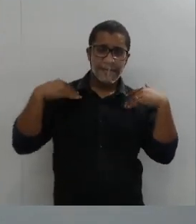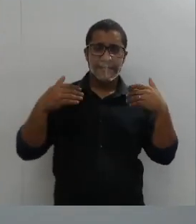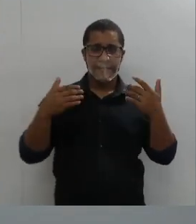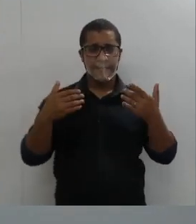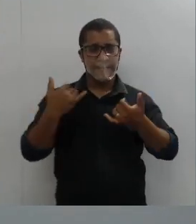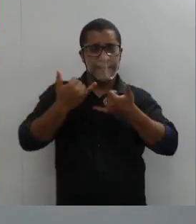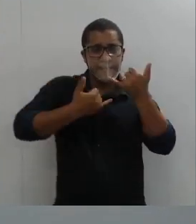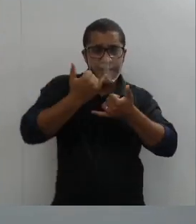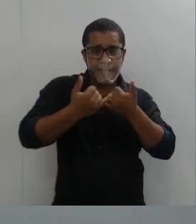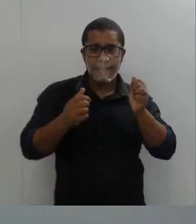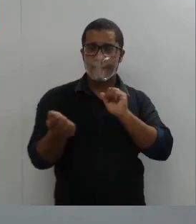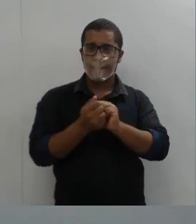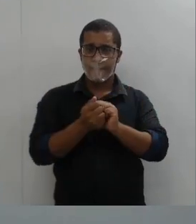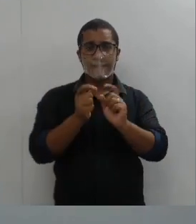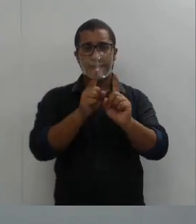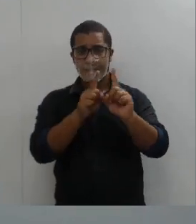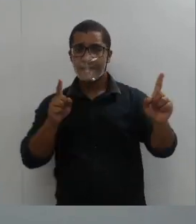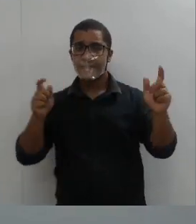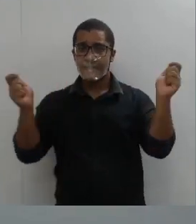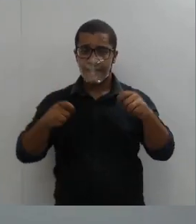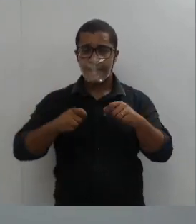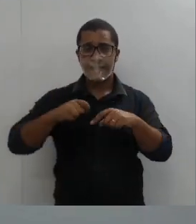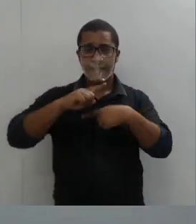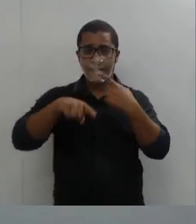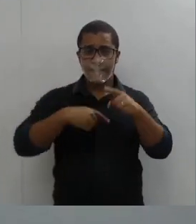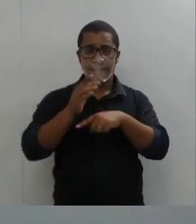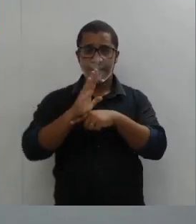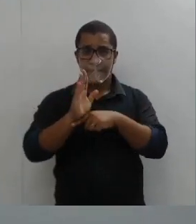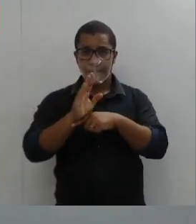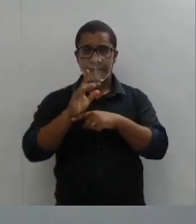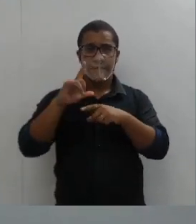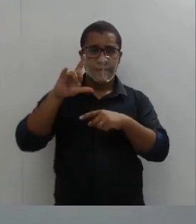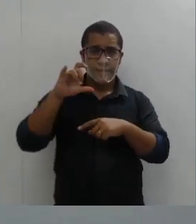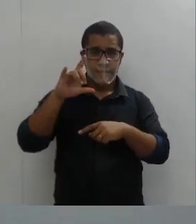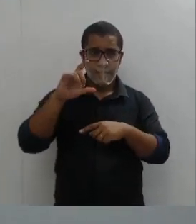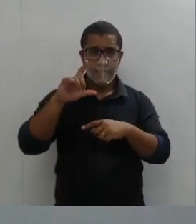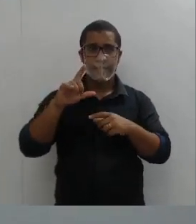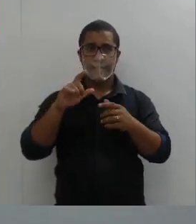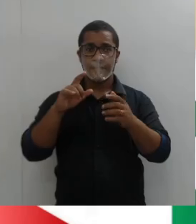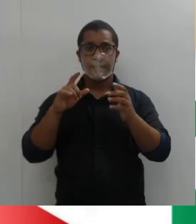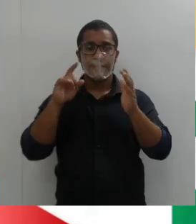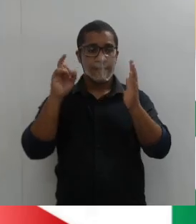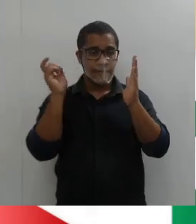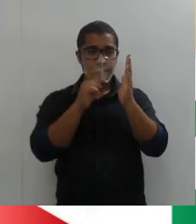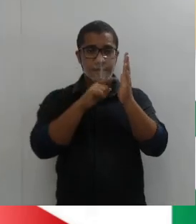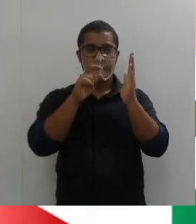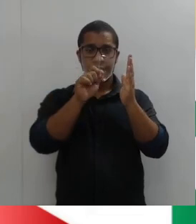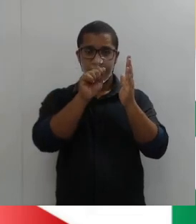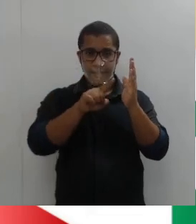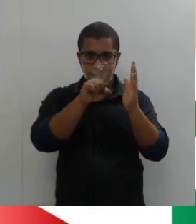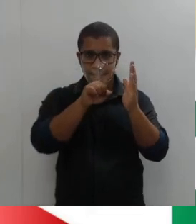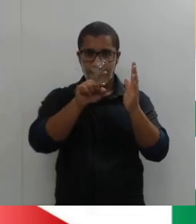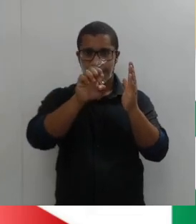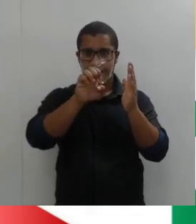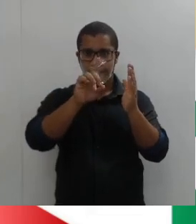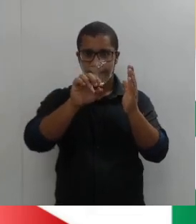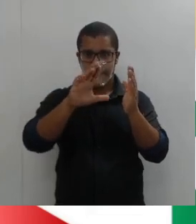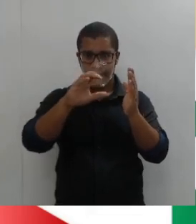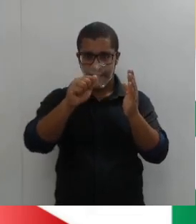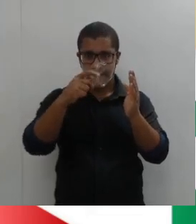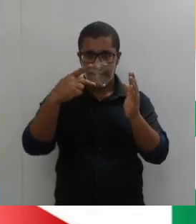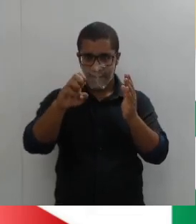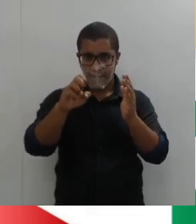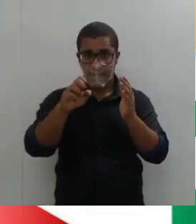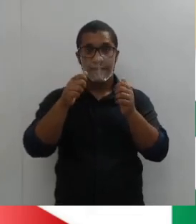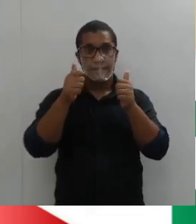distância. Então posta esse videozinho lá no Instagram, marca o EducaPE que a gente vai curtir bastante,